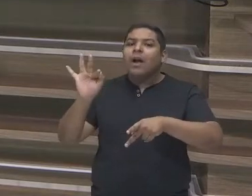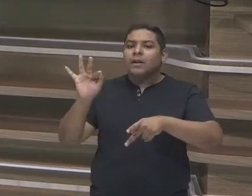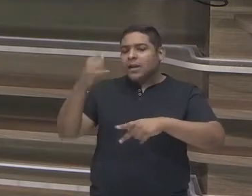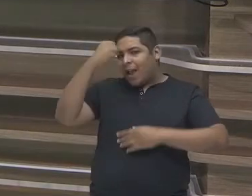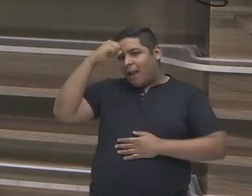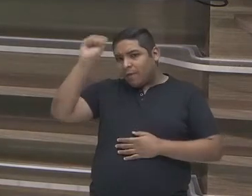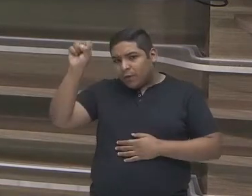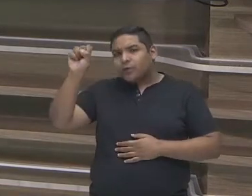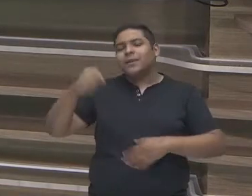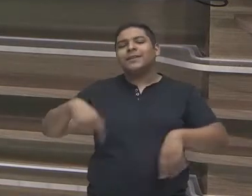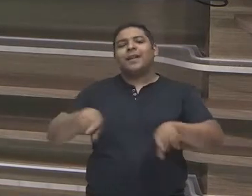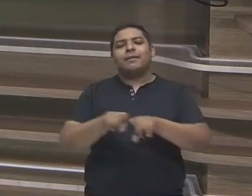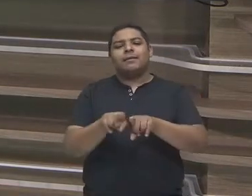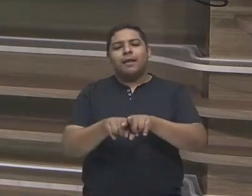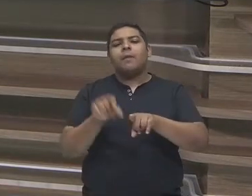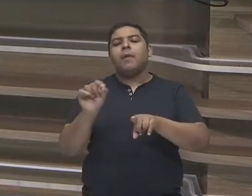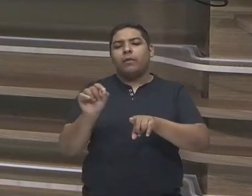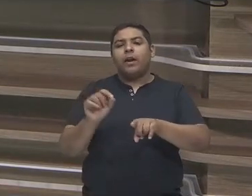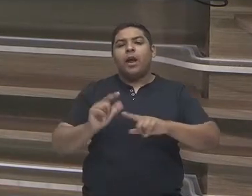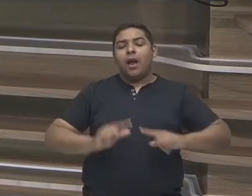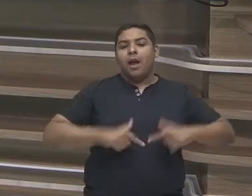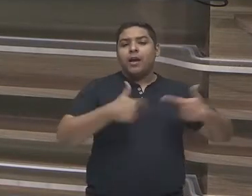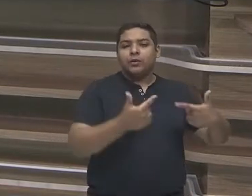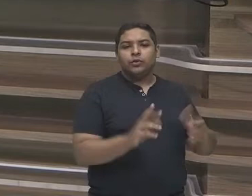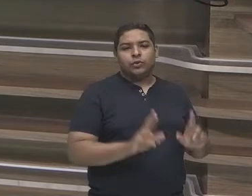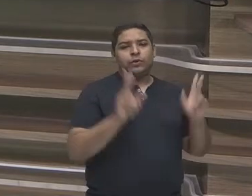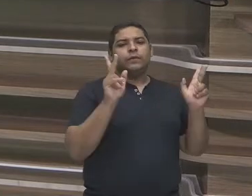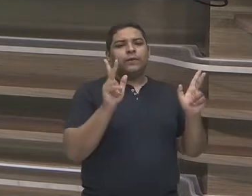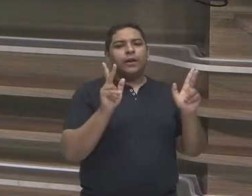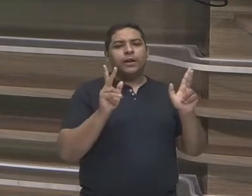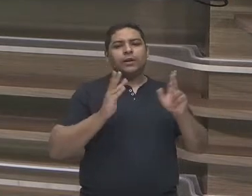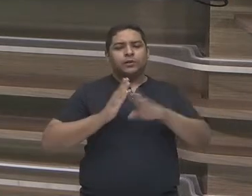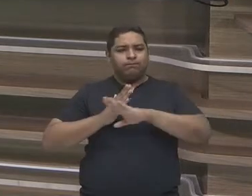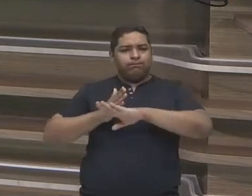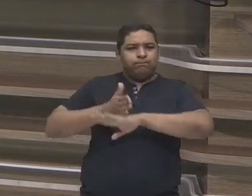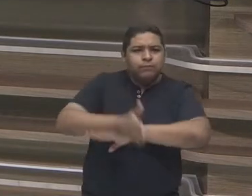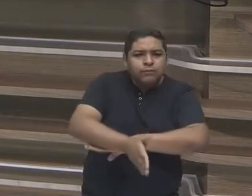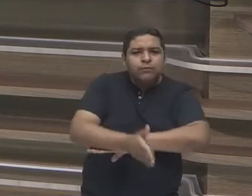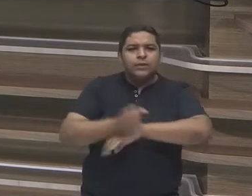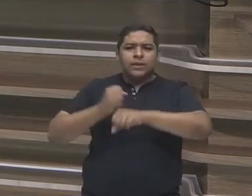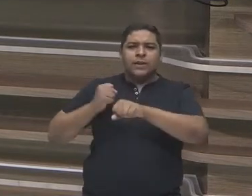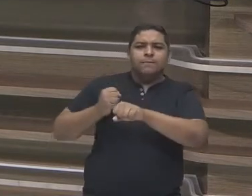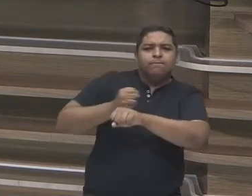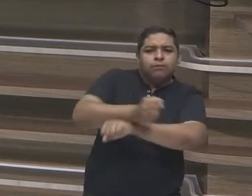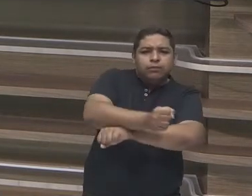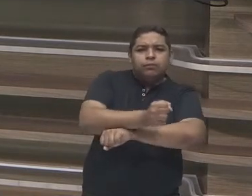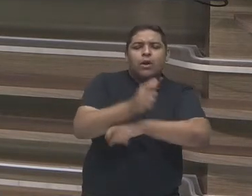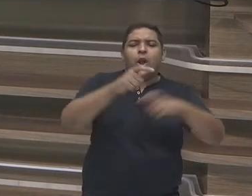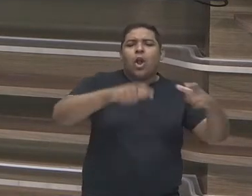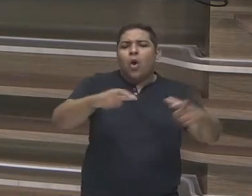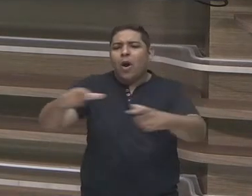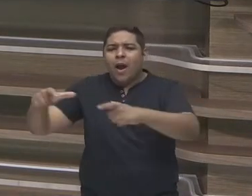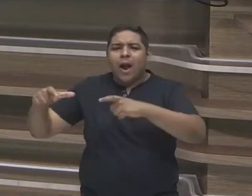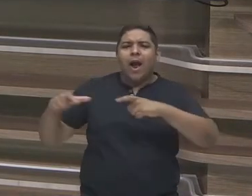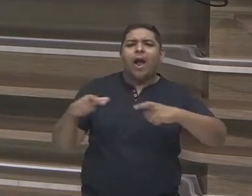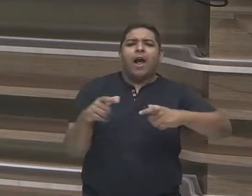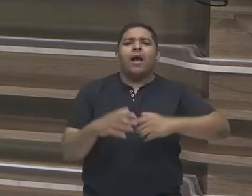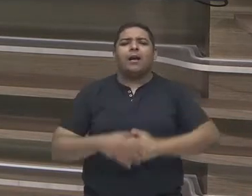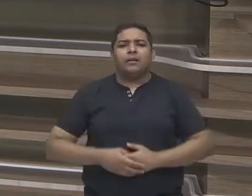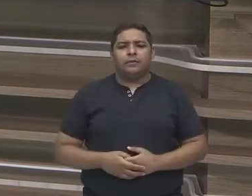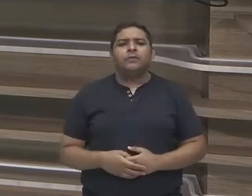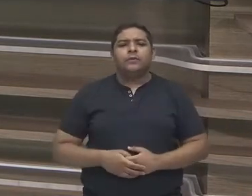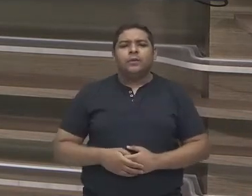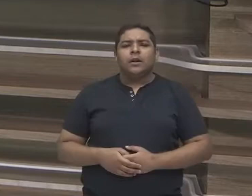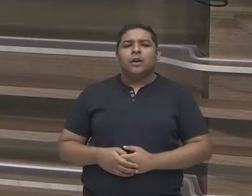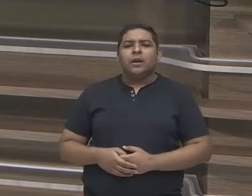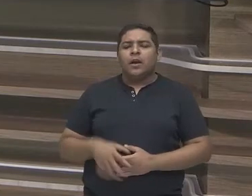revoltosos, ela também vai fazer outras ações. Ela vai invadir adegas, ela vai invadir outros lugares, ela vai começar a